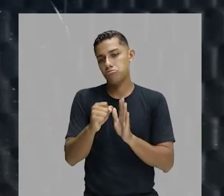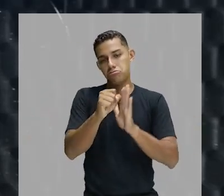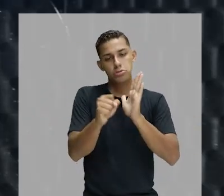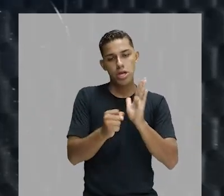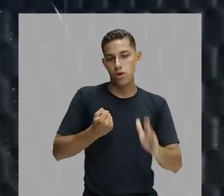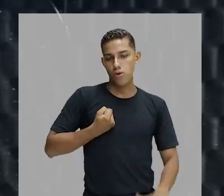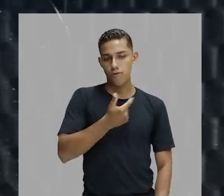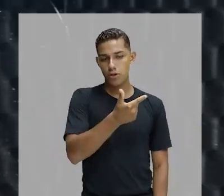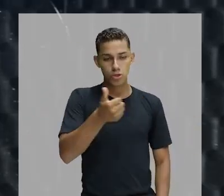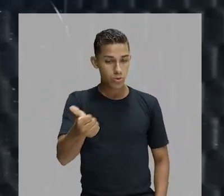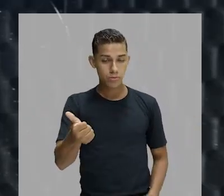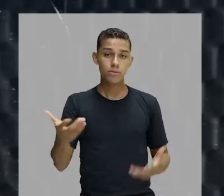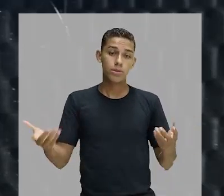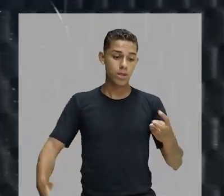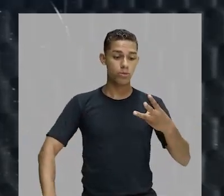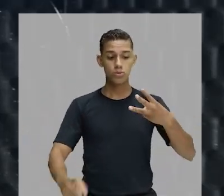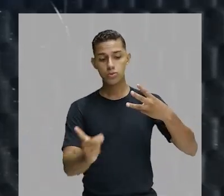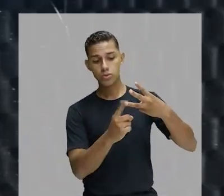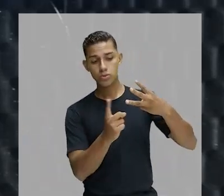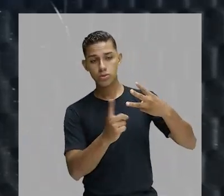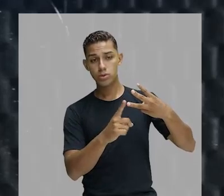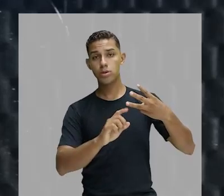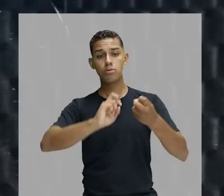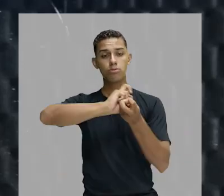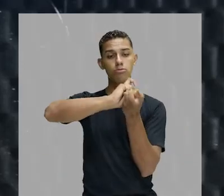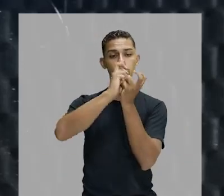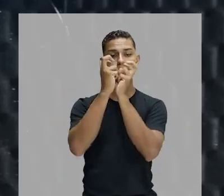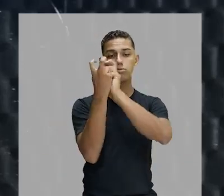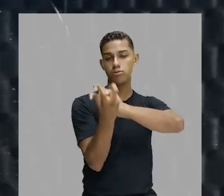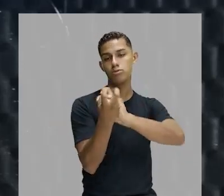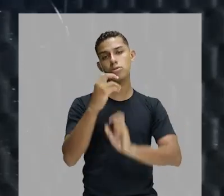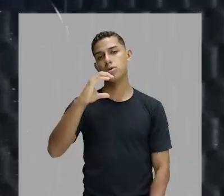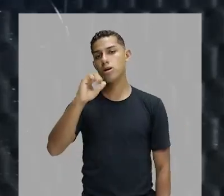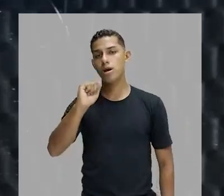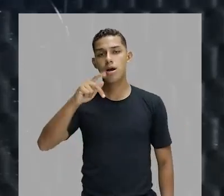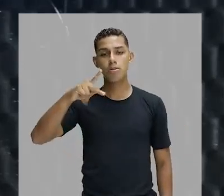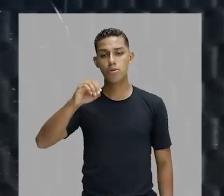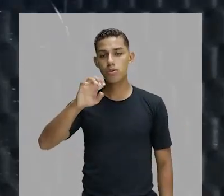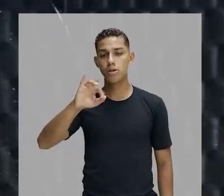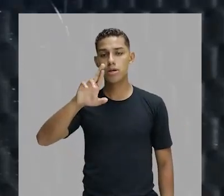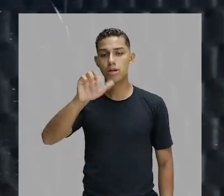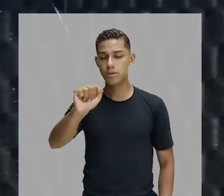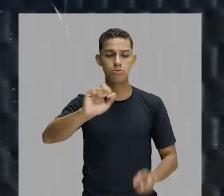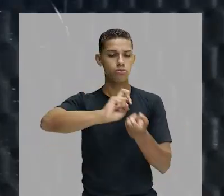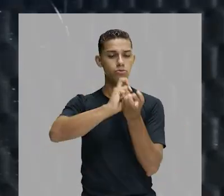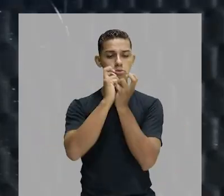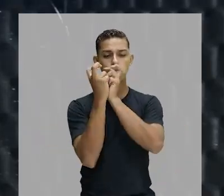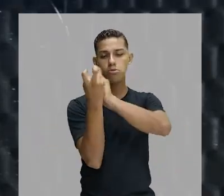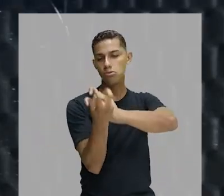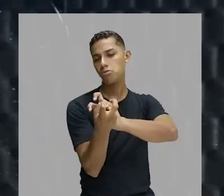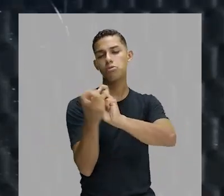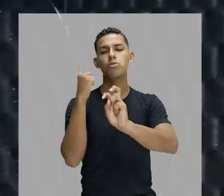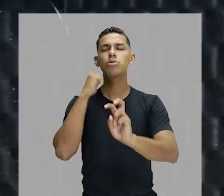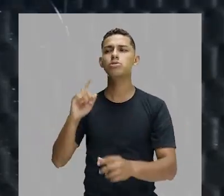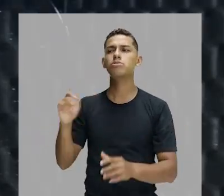basicamente, apesar de alguns negarem, mas claramente se tem um preconceito racial estrutural no nosso país. Então nós temos três